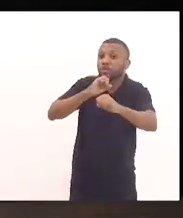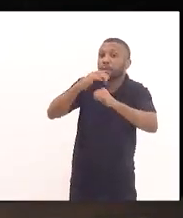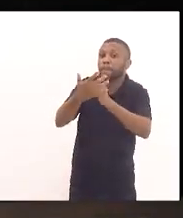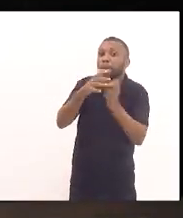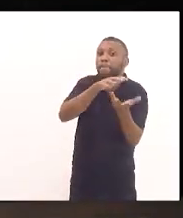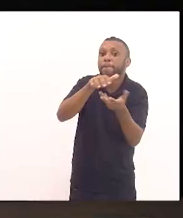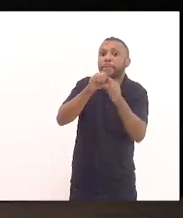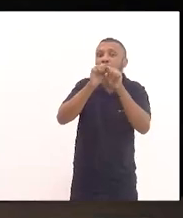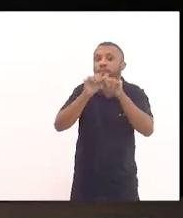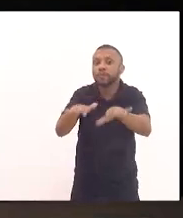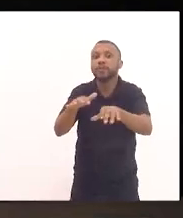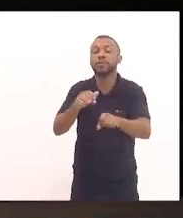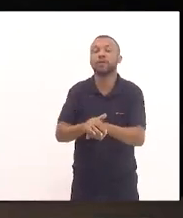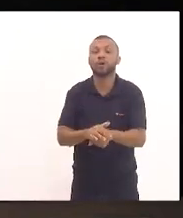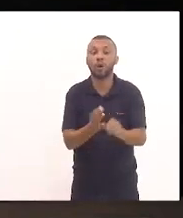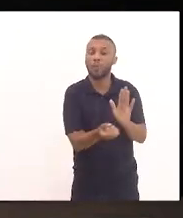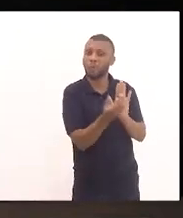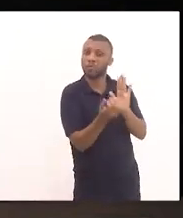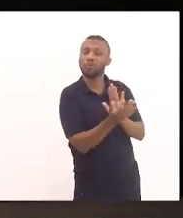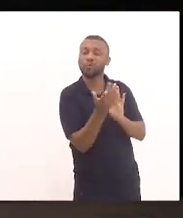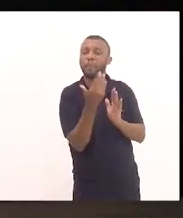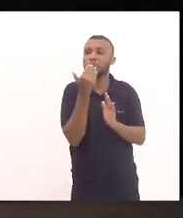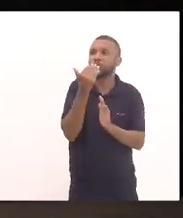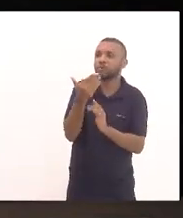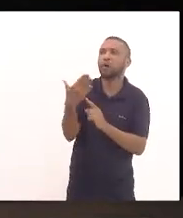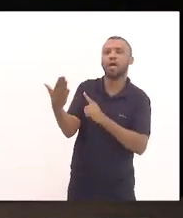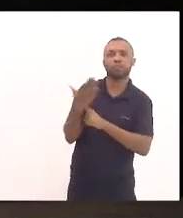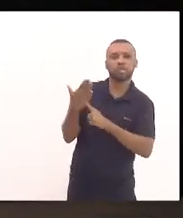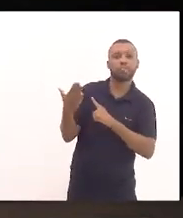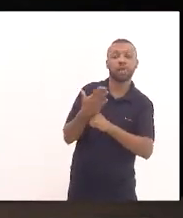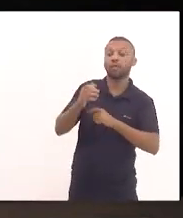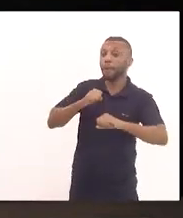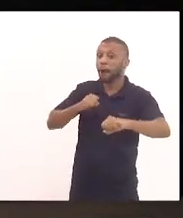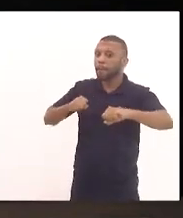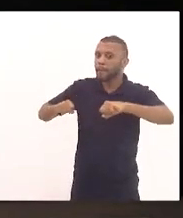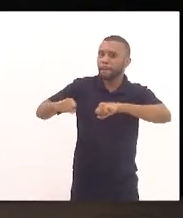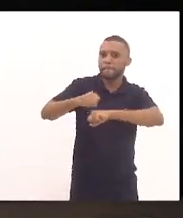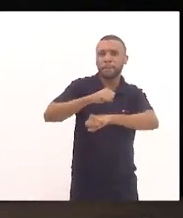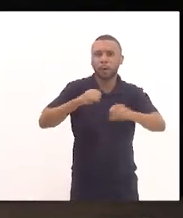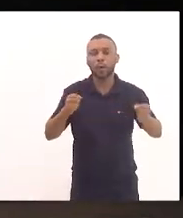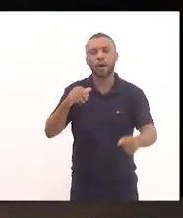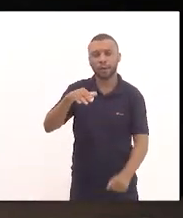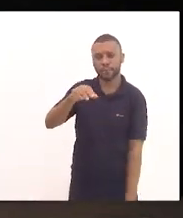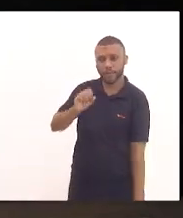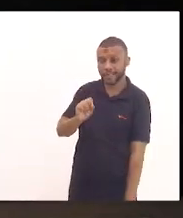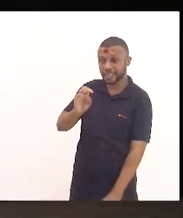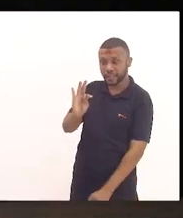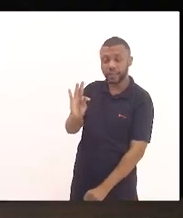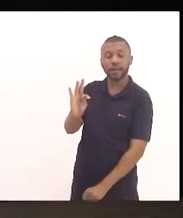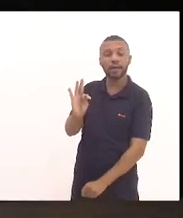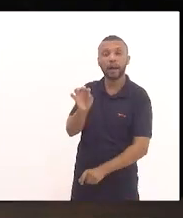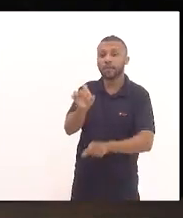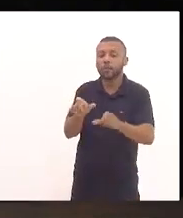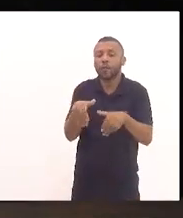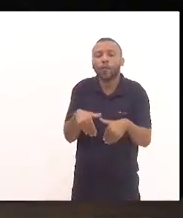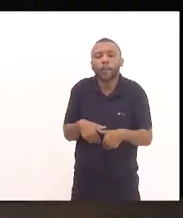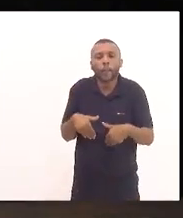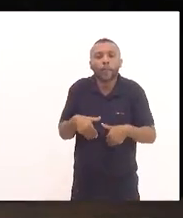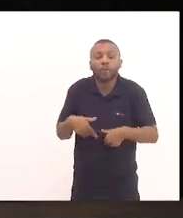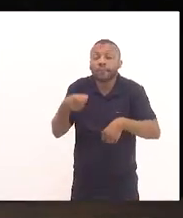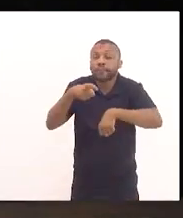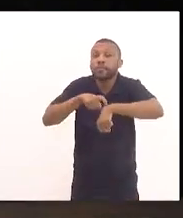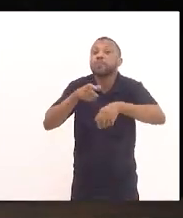inclusive, dos produtores, do próprio MST, né? As pessoas com fome no período de pandemia,